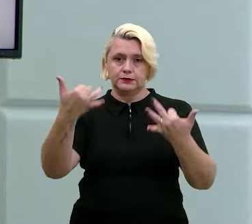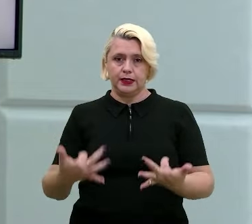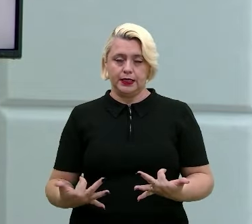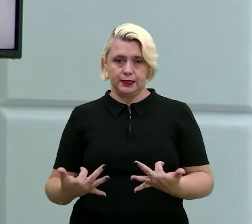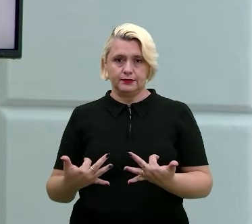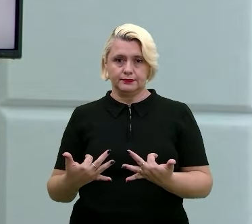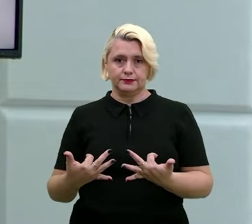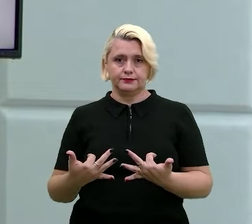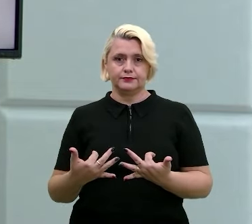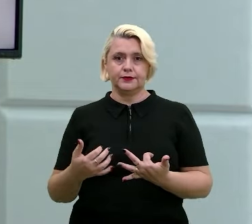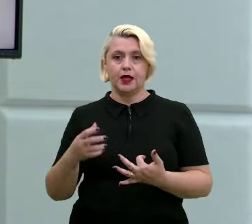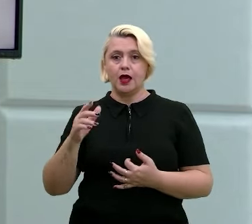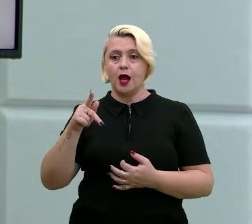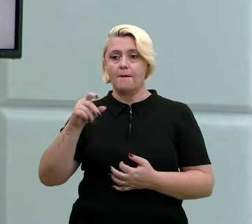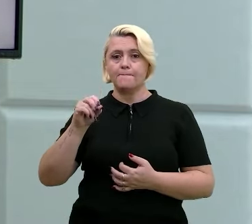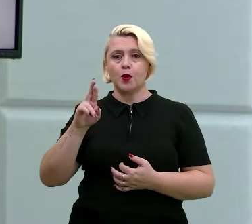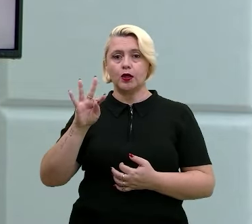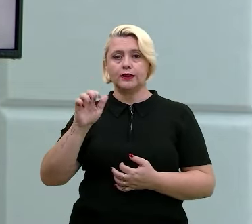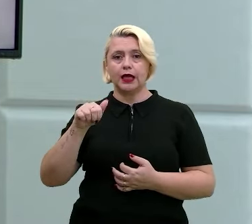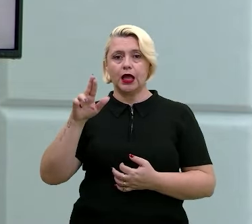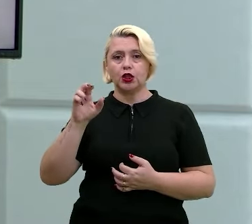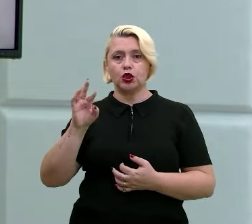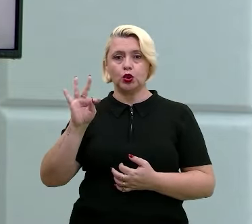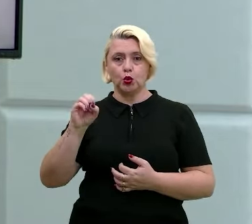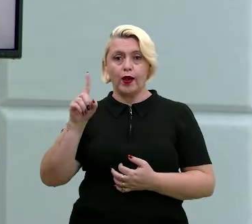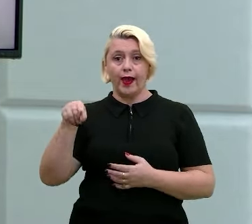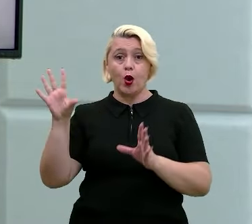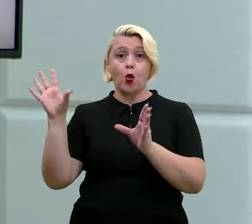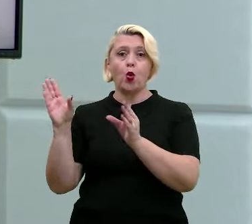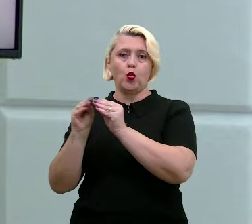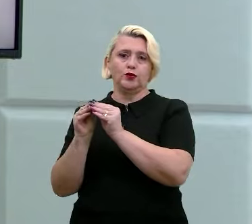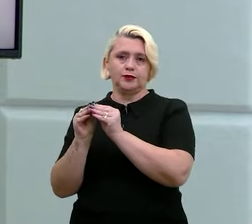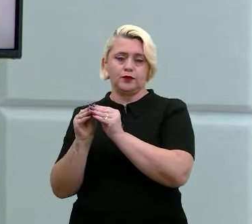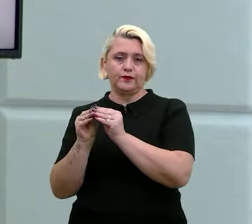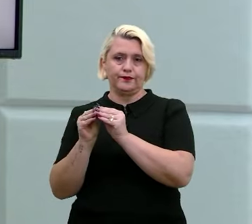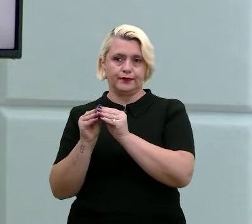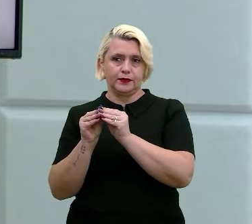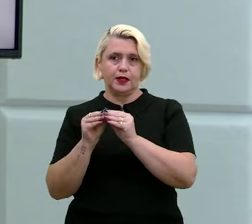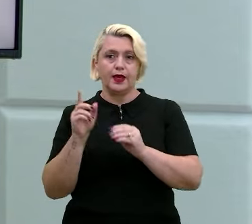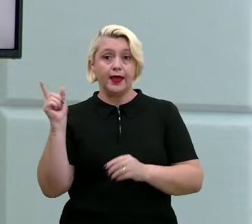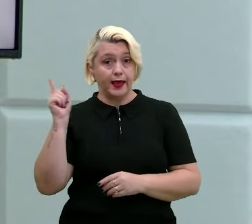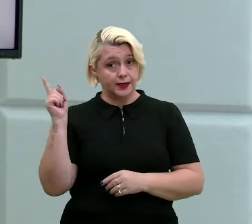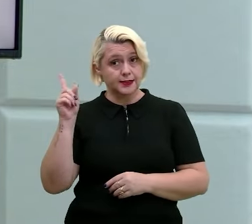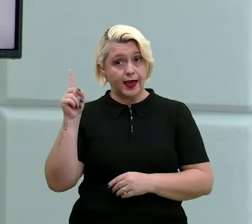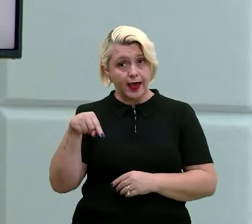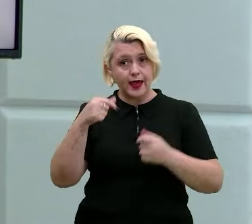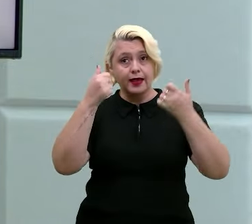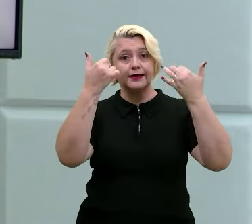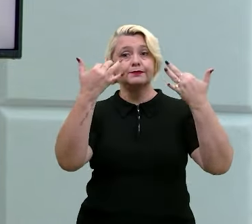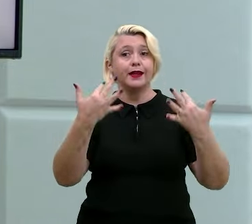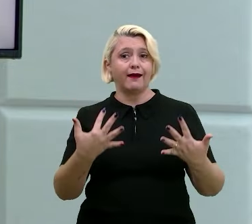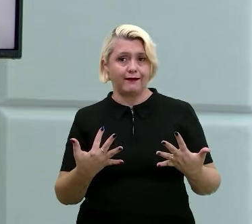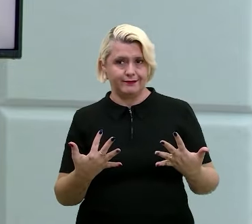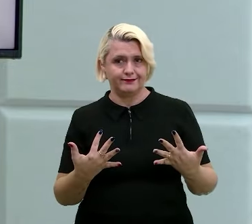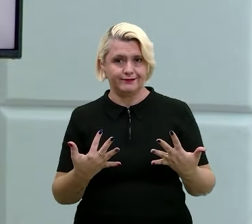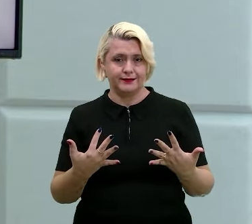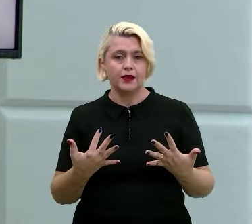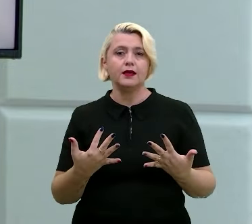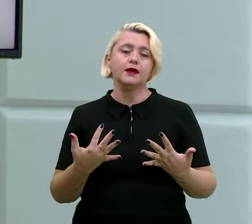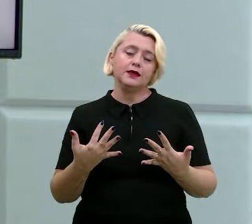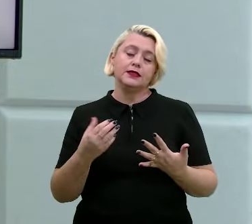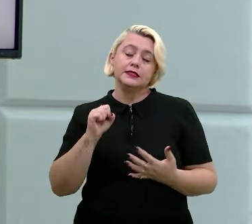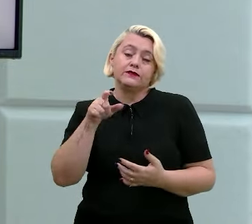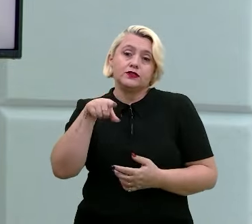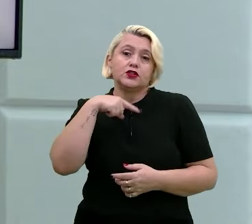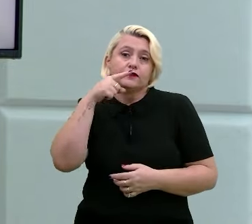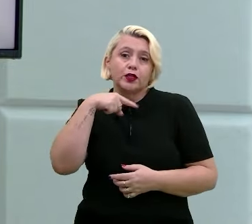ideia de conclusão, certo? Mas se no momento da prova você tiver dúvida, usa outra palavra. Usa o porém, usa o todavia,